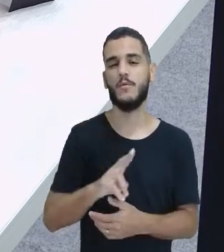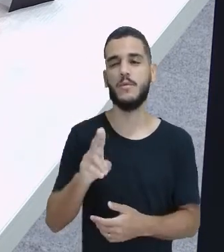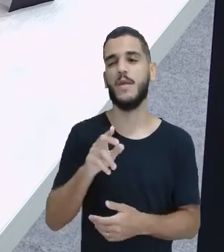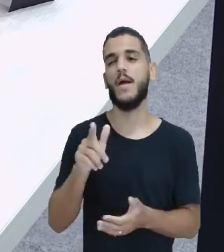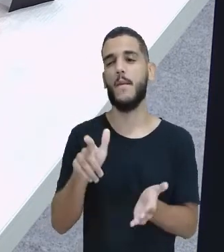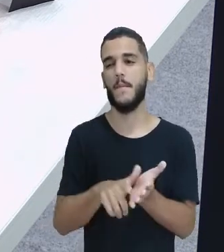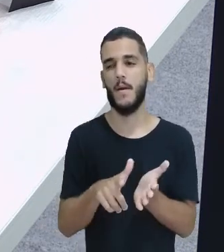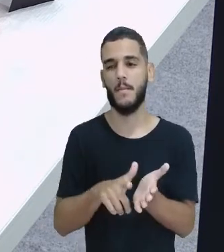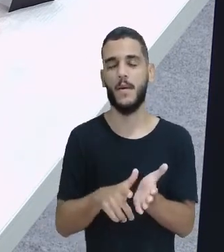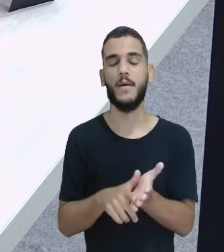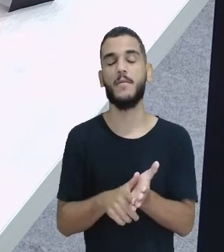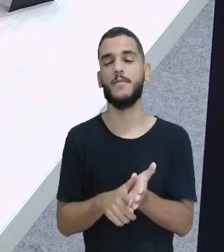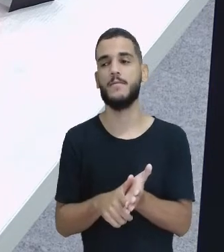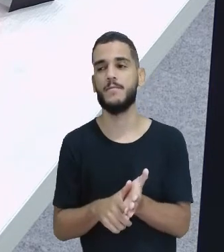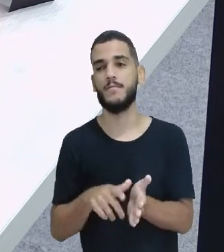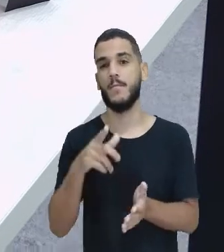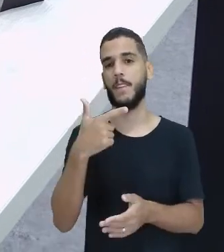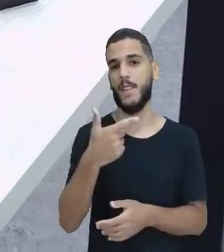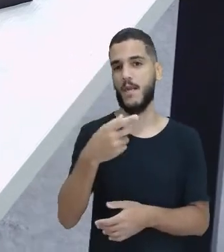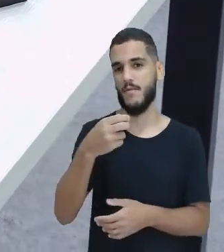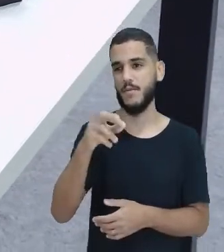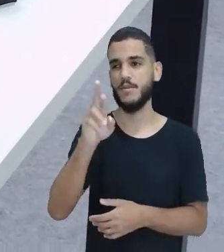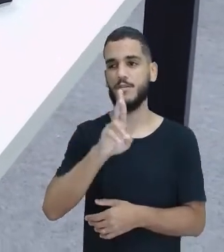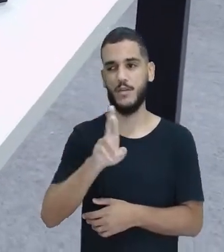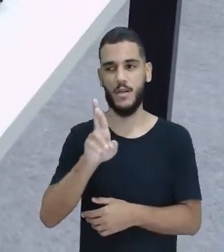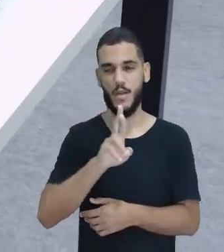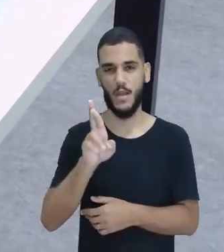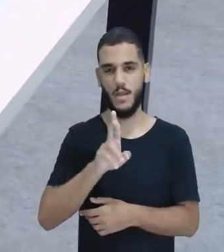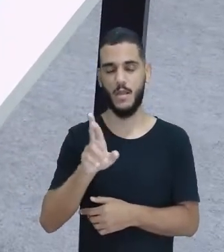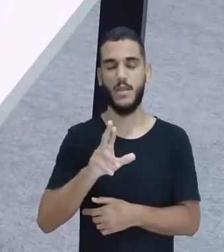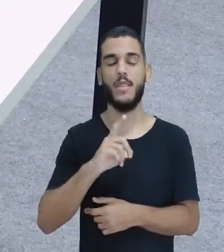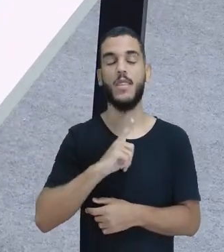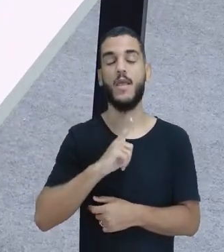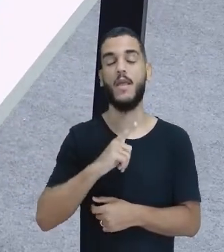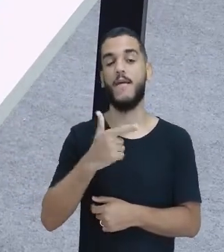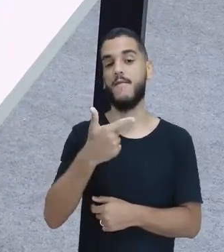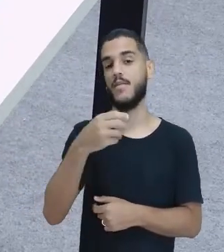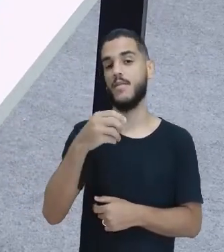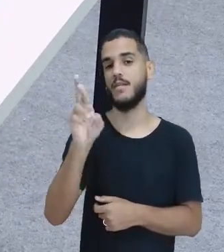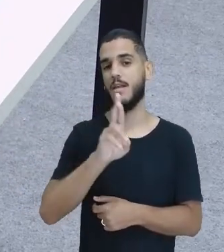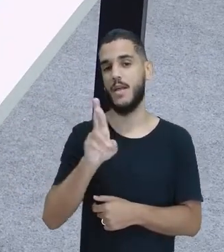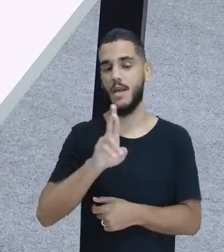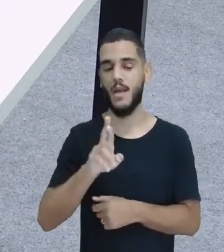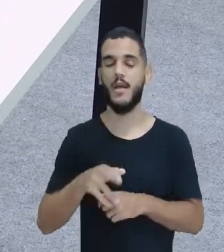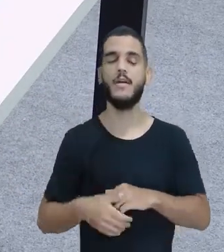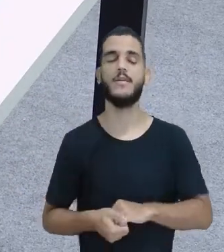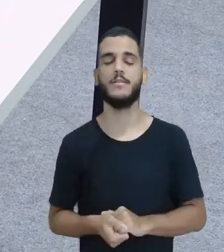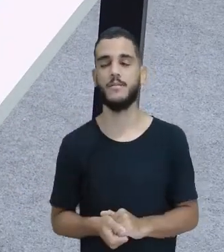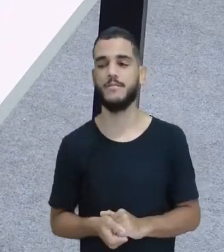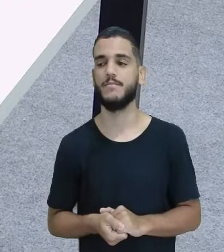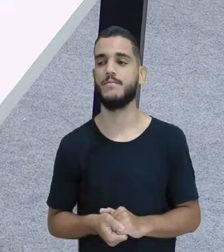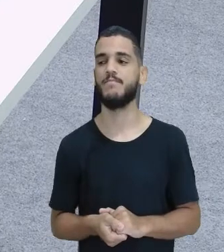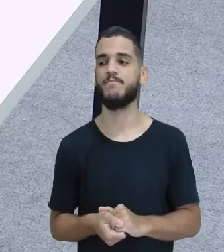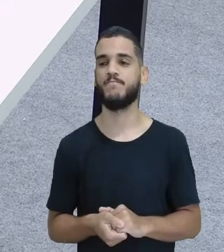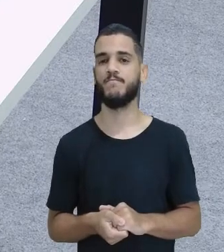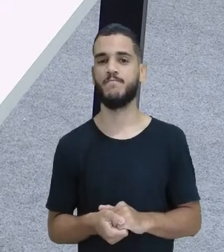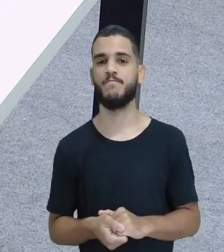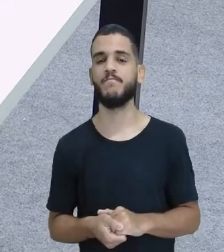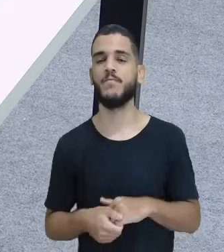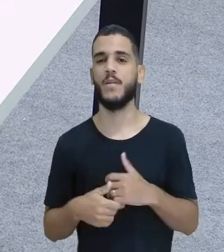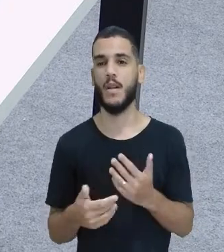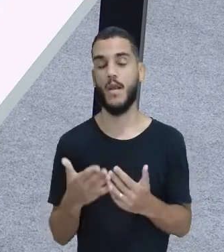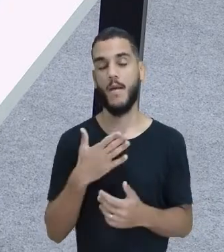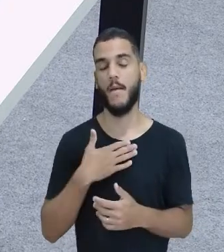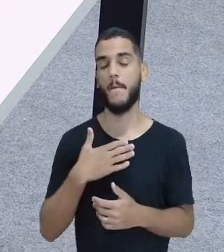cédula de R$ 20,00. Eu tenho aqui uma cédula de R$ 20,00, tá? Esse é o